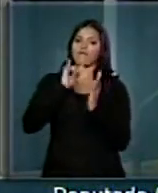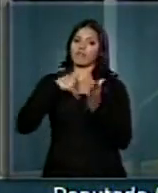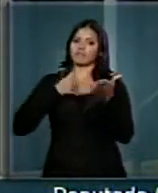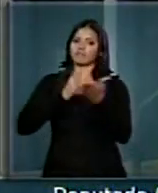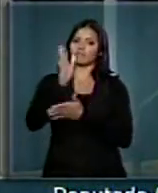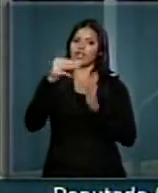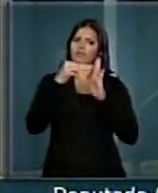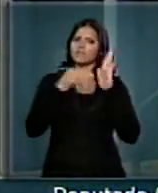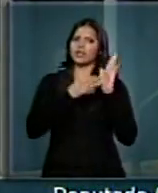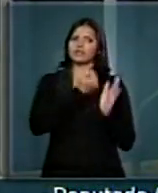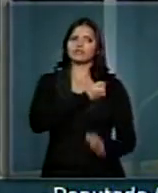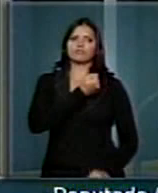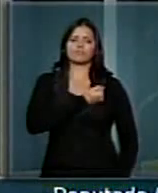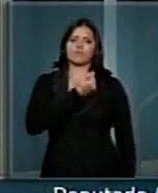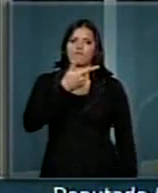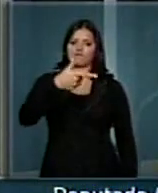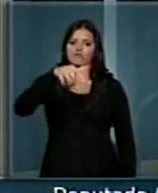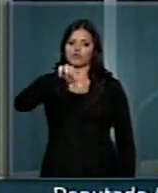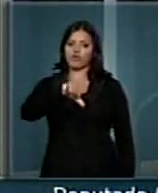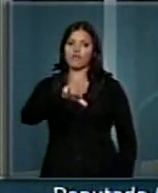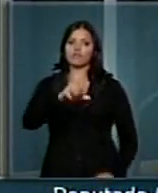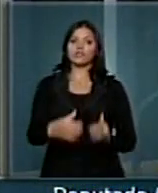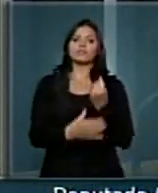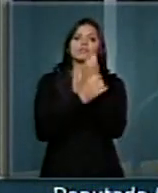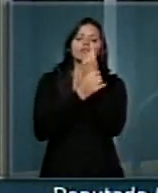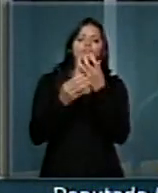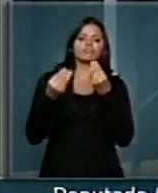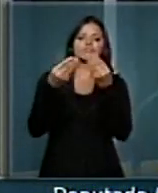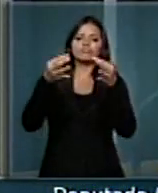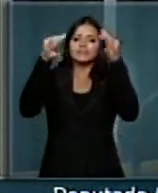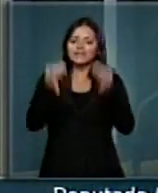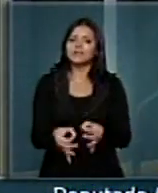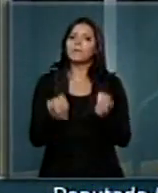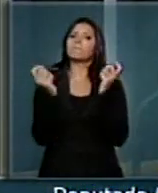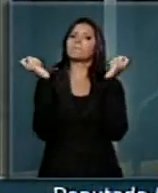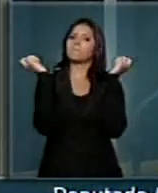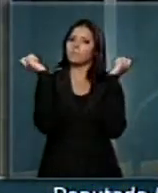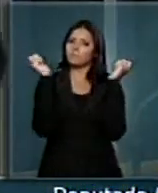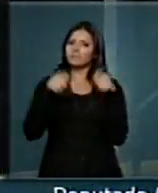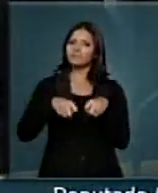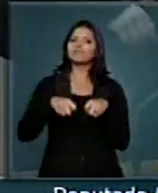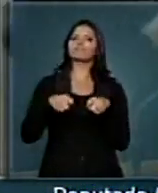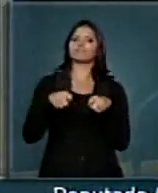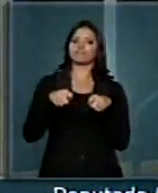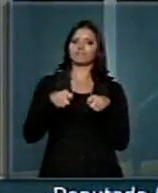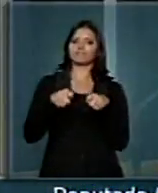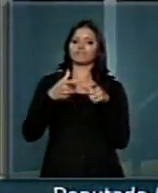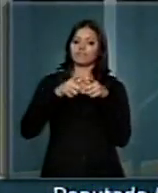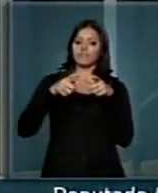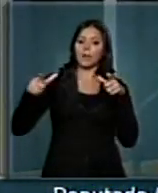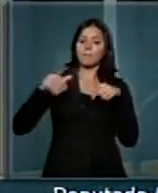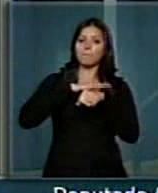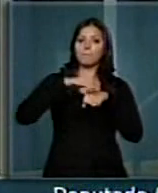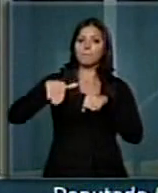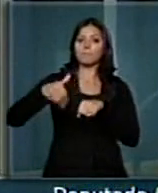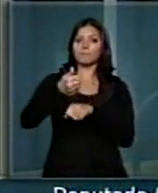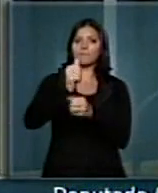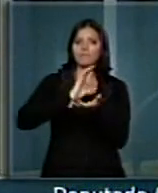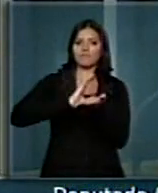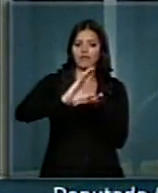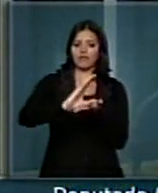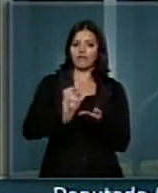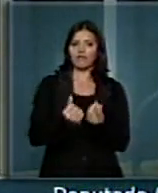emenda 29, assegurando a possibilidade da ampliação